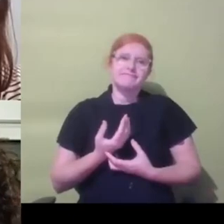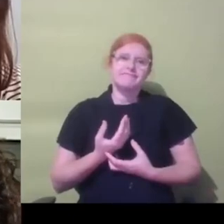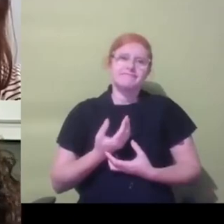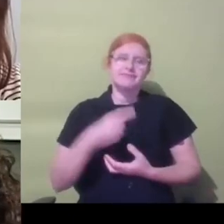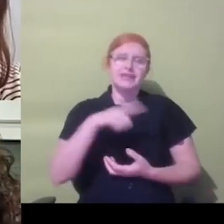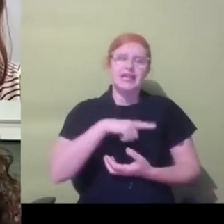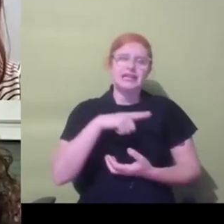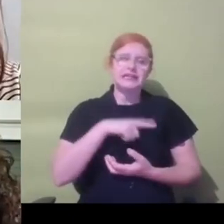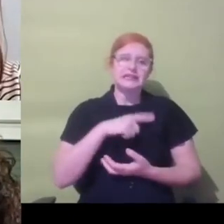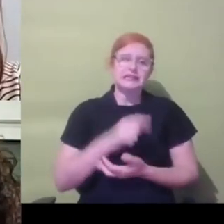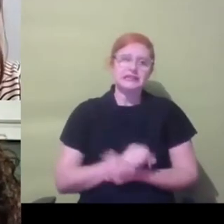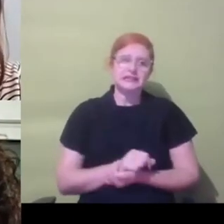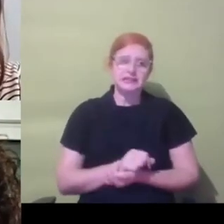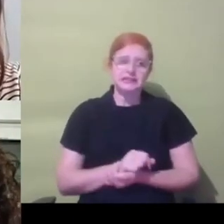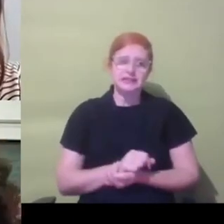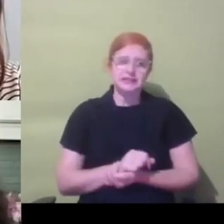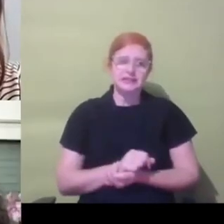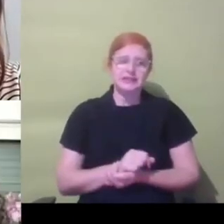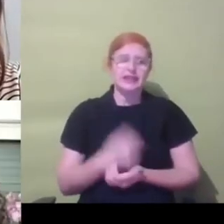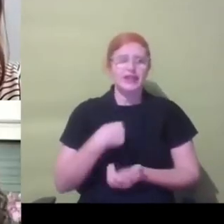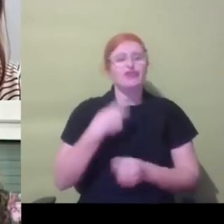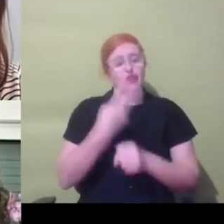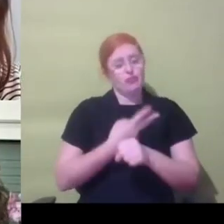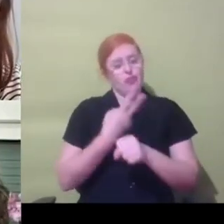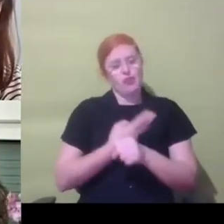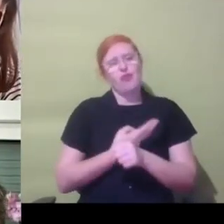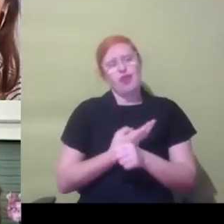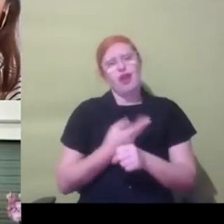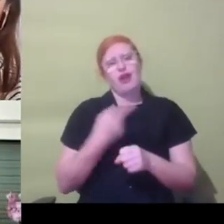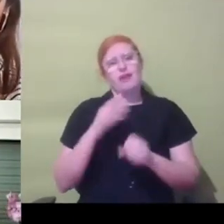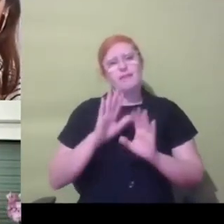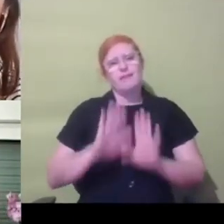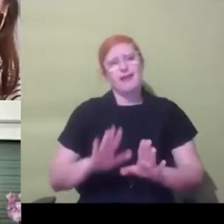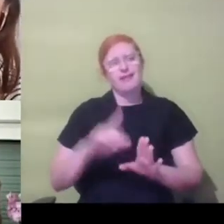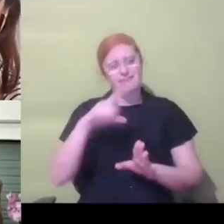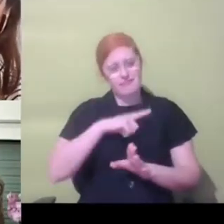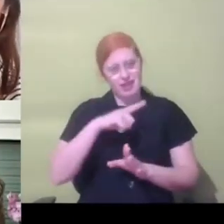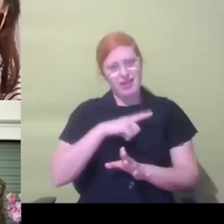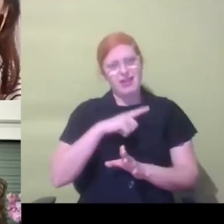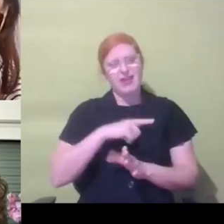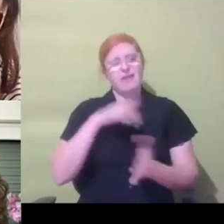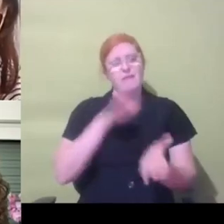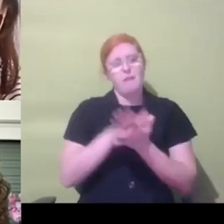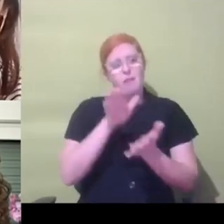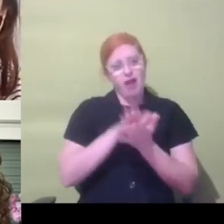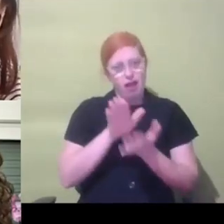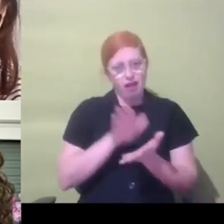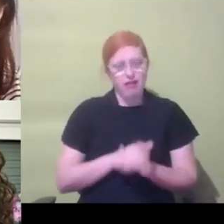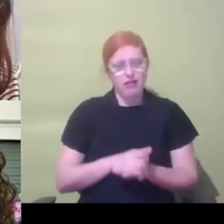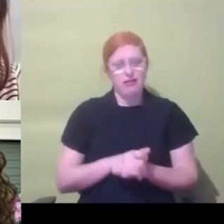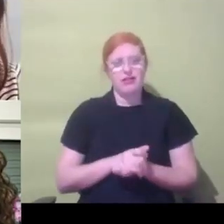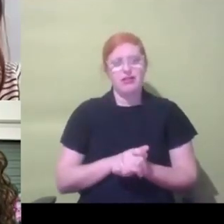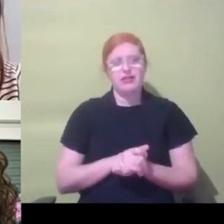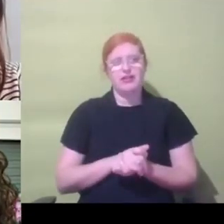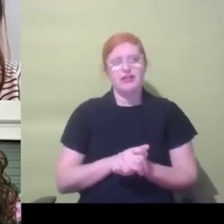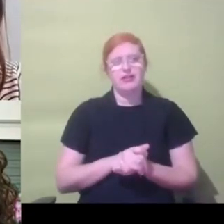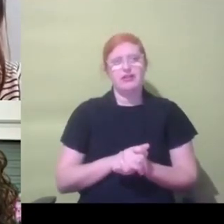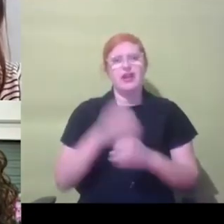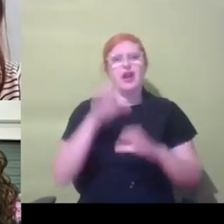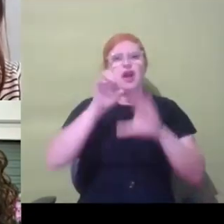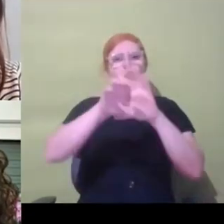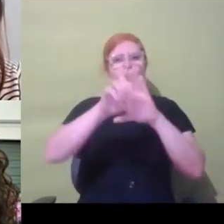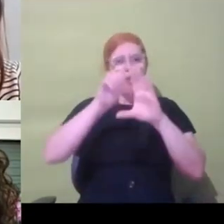Tá no... Eu tenho que procurar agora, mas ela está numa publicação que foi